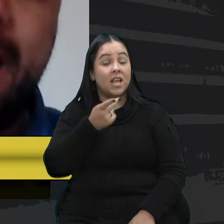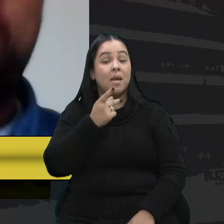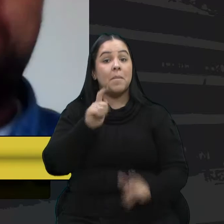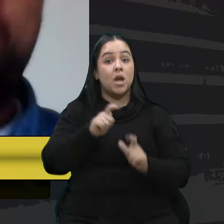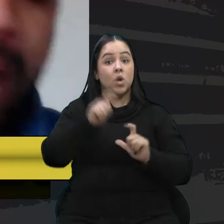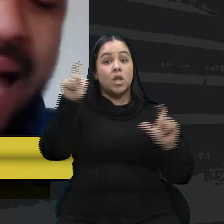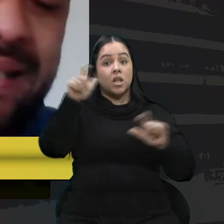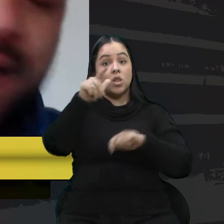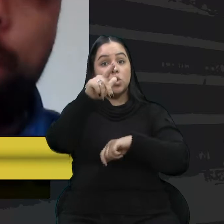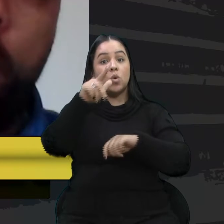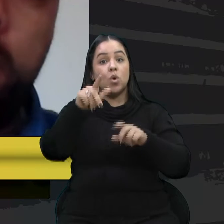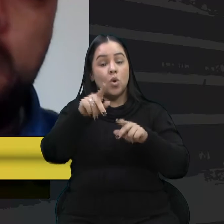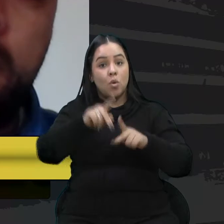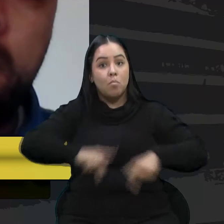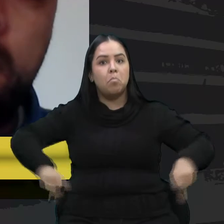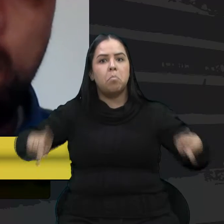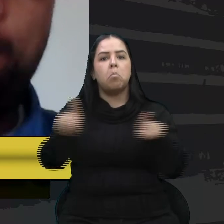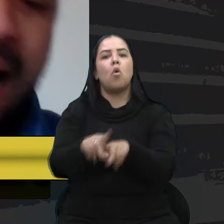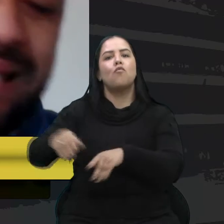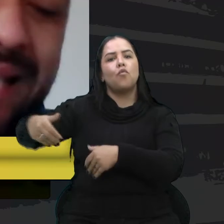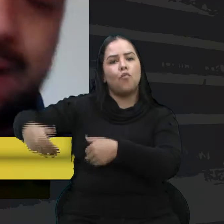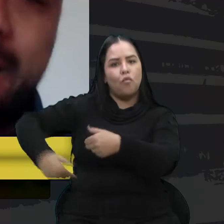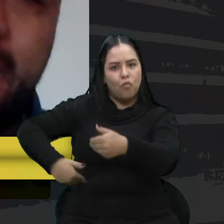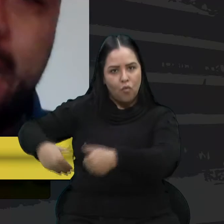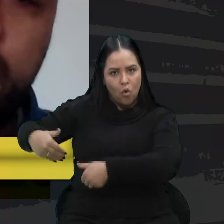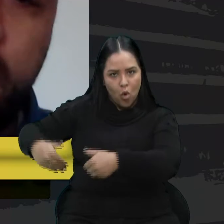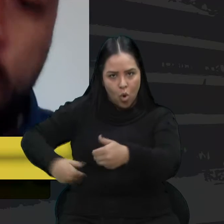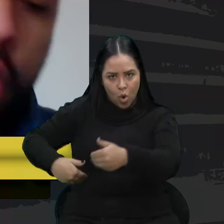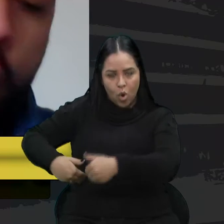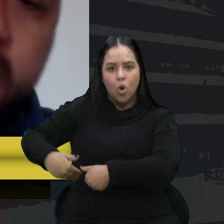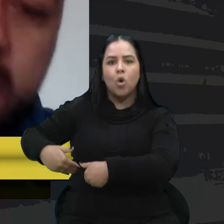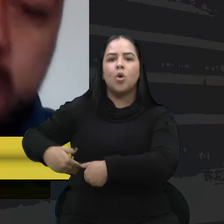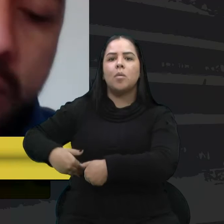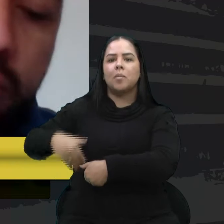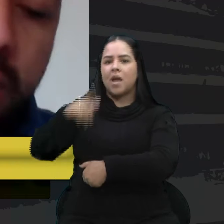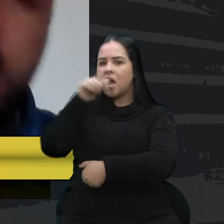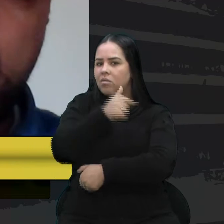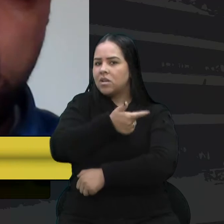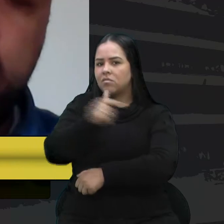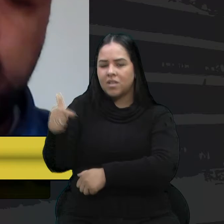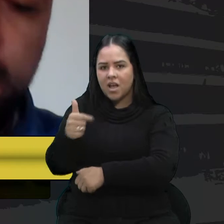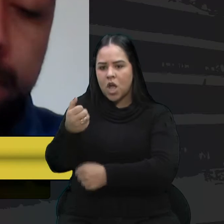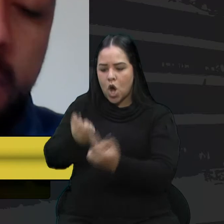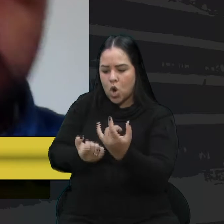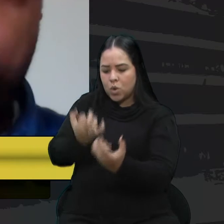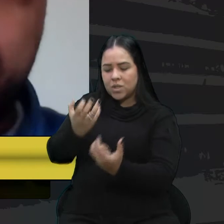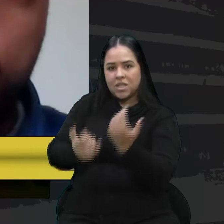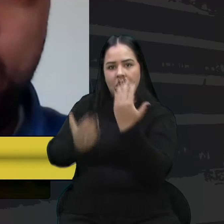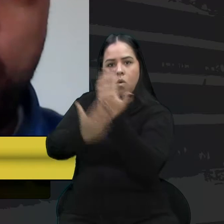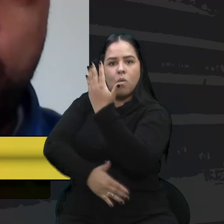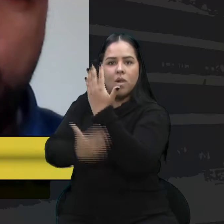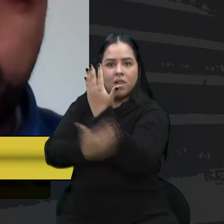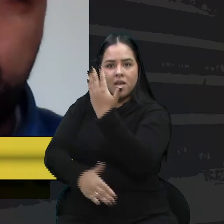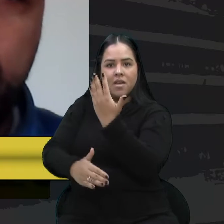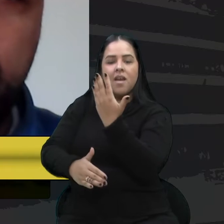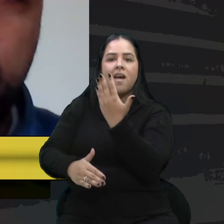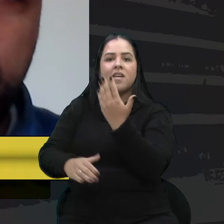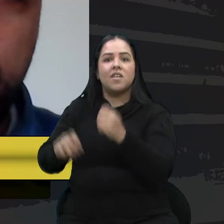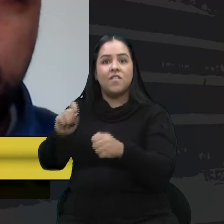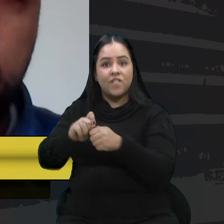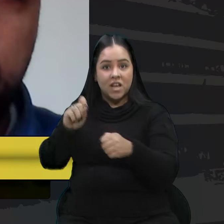brasileira passa fome, passa sede, cozinha com lenha e faz sopa com osso.